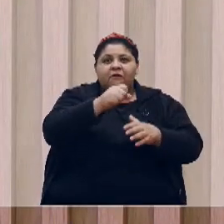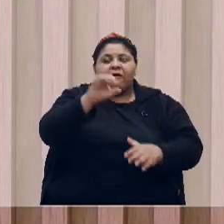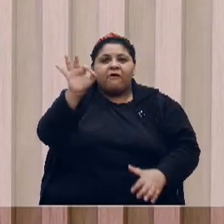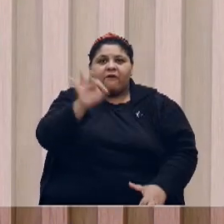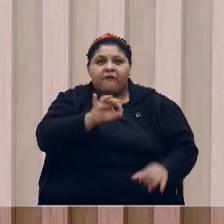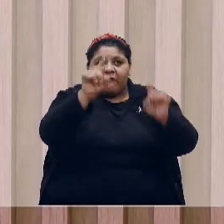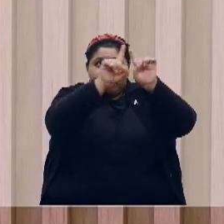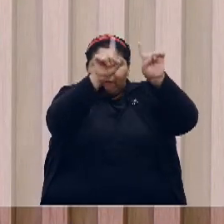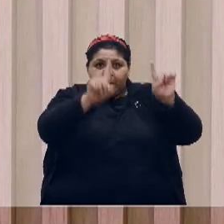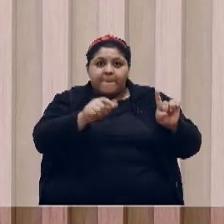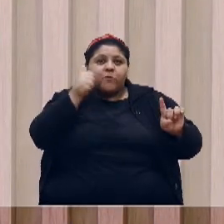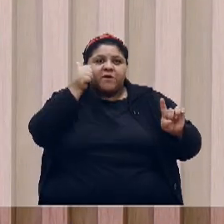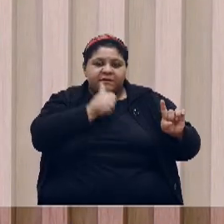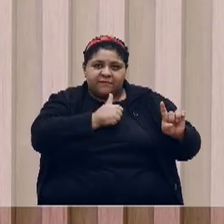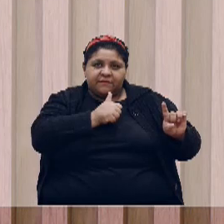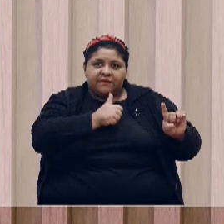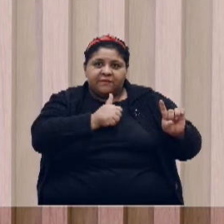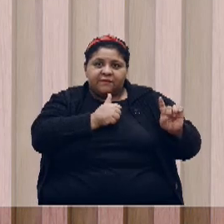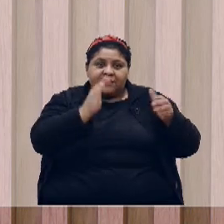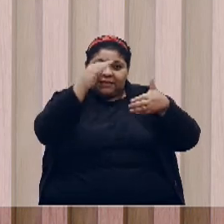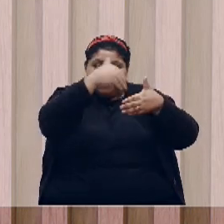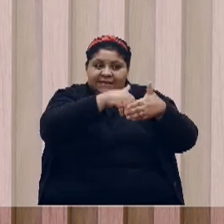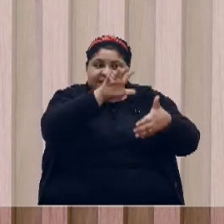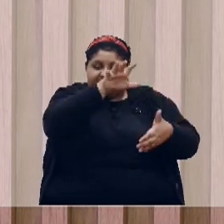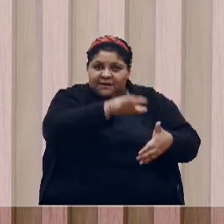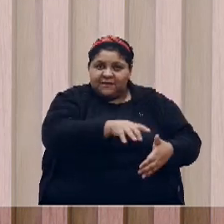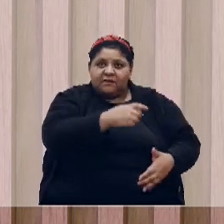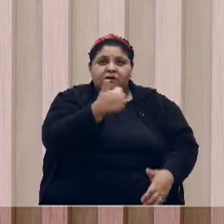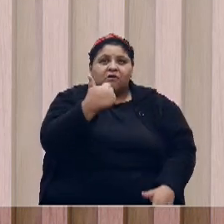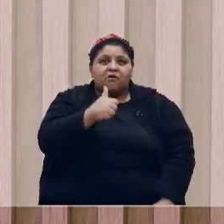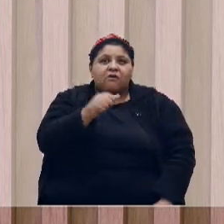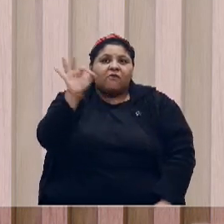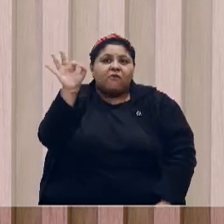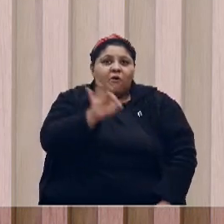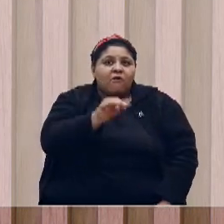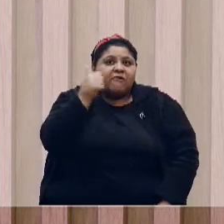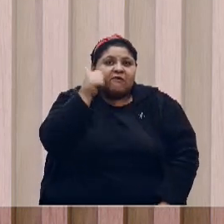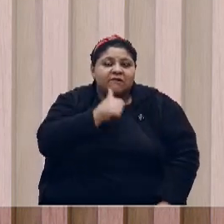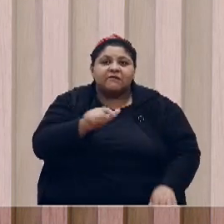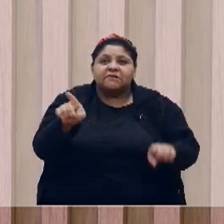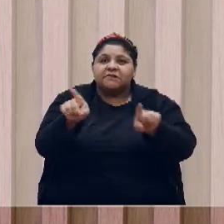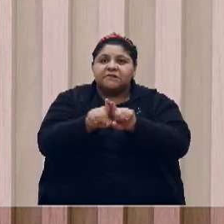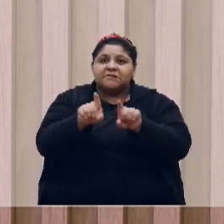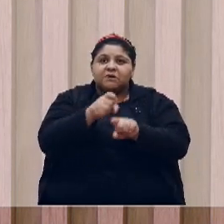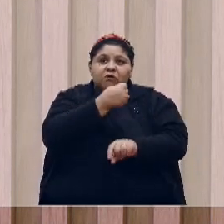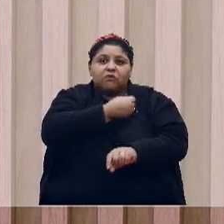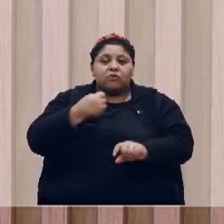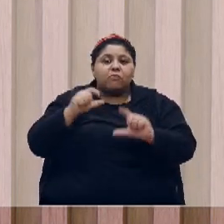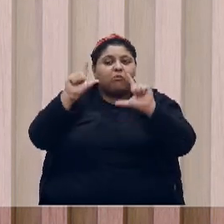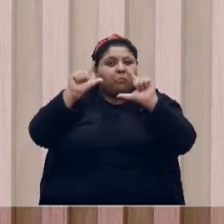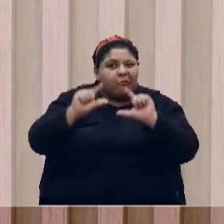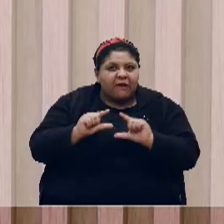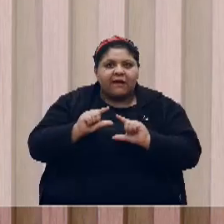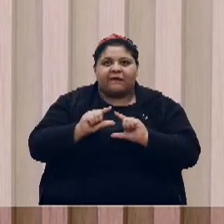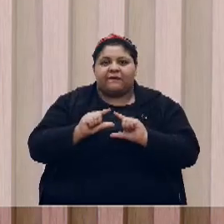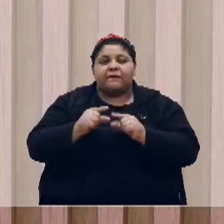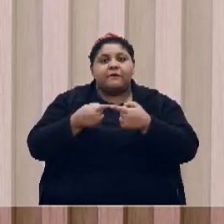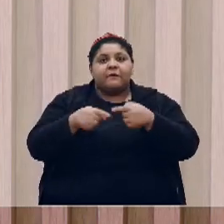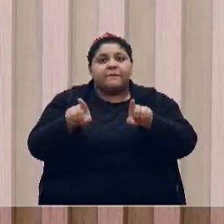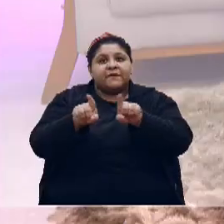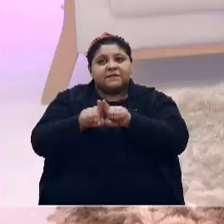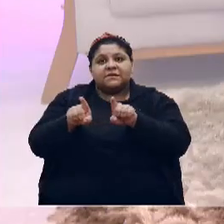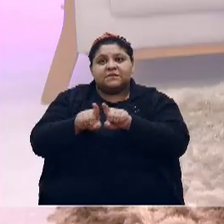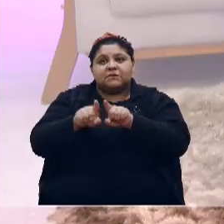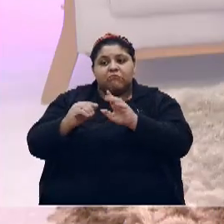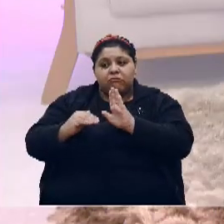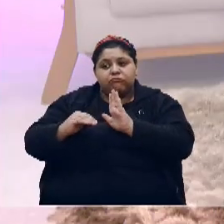quadro são mulheres. E dentro do teu setor, 11% do quadro são mulheres também, um número baixinho de mulheres, né? Mas também que vem começando a